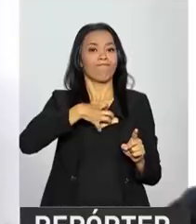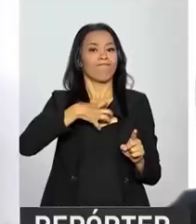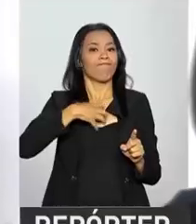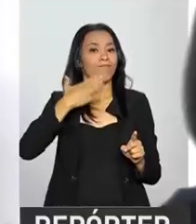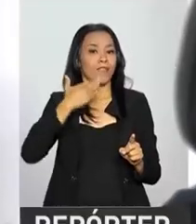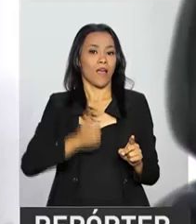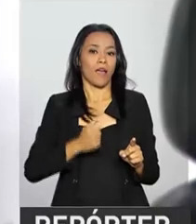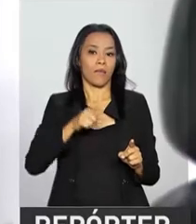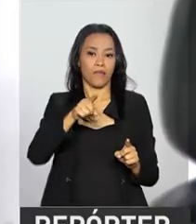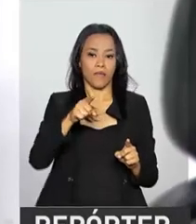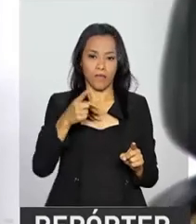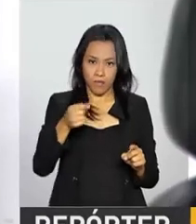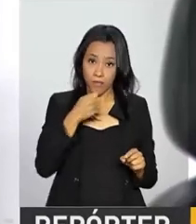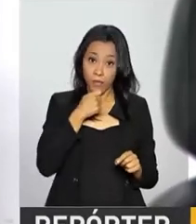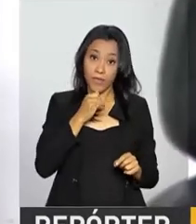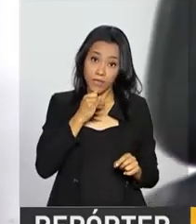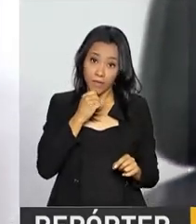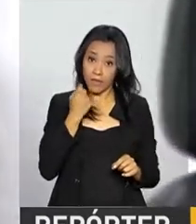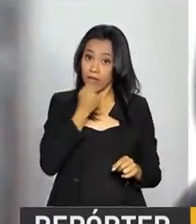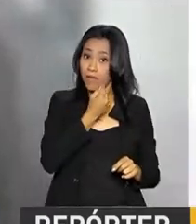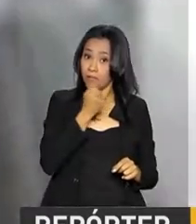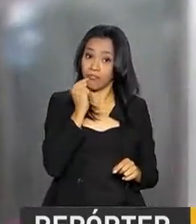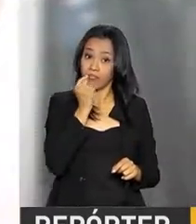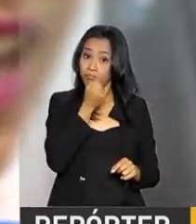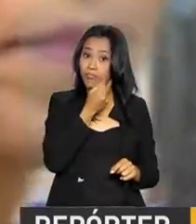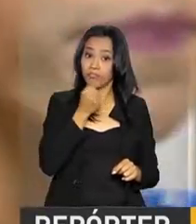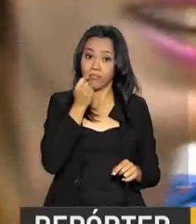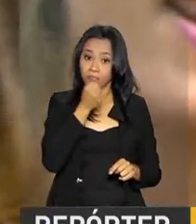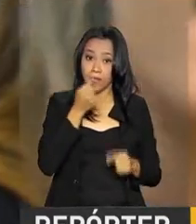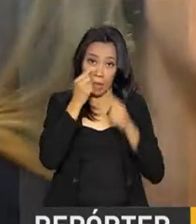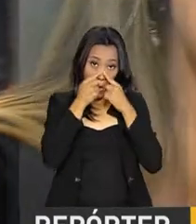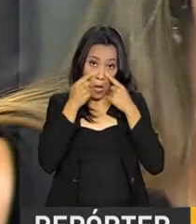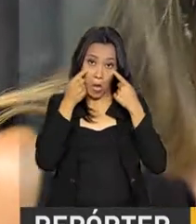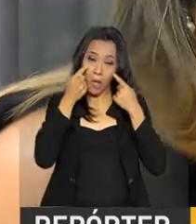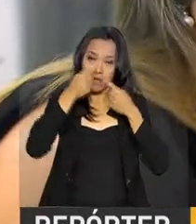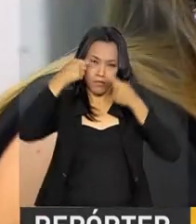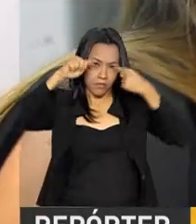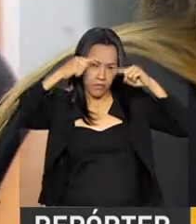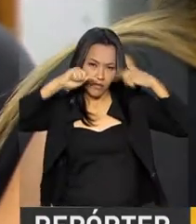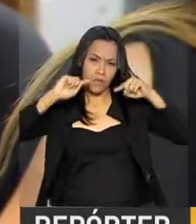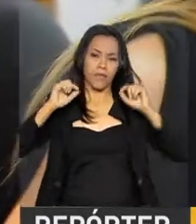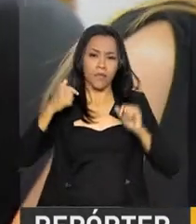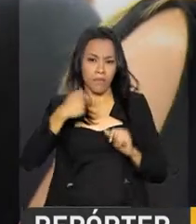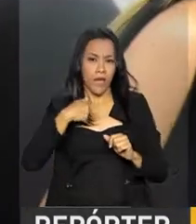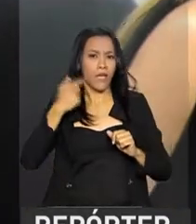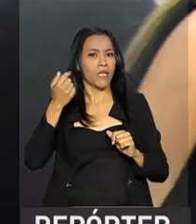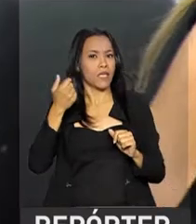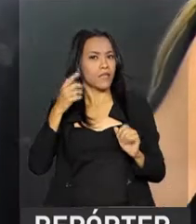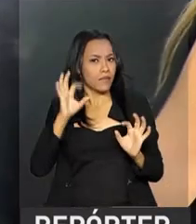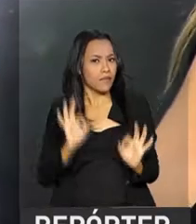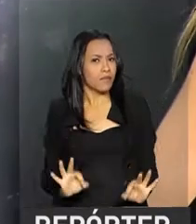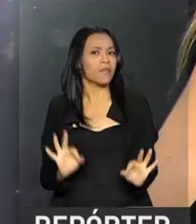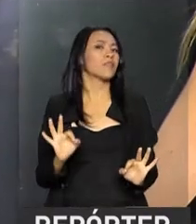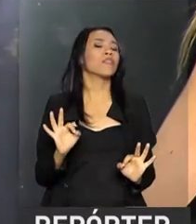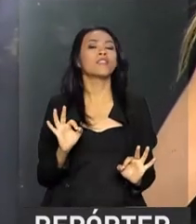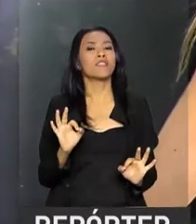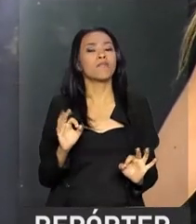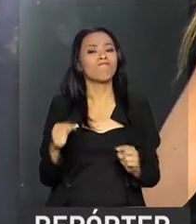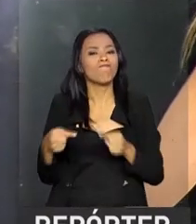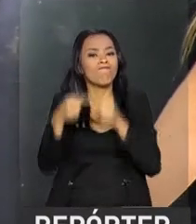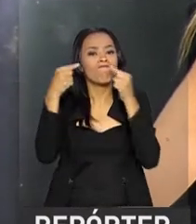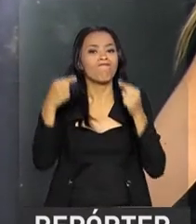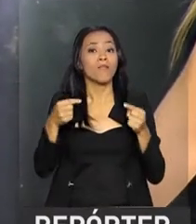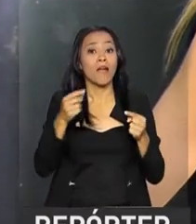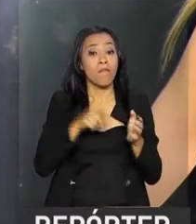Tá vendo essa maquiagem aqui que eu tô usando? Pois é, para que a ação dela na nossa pele seja conhecida pelo fabricante,